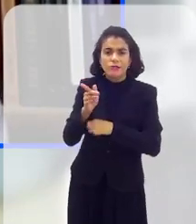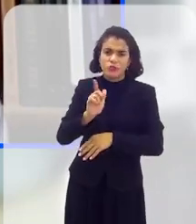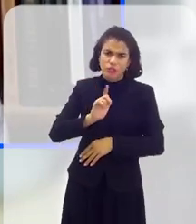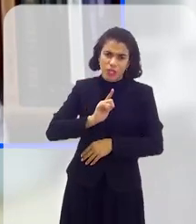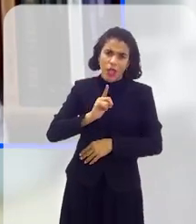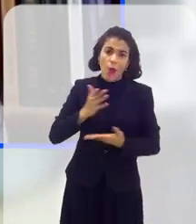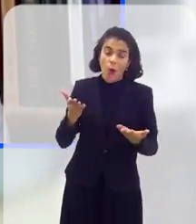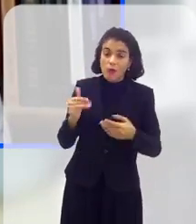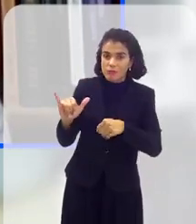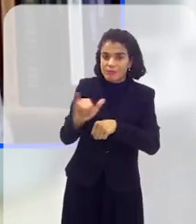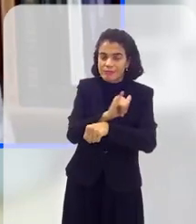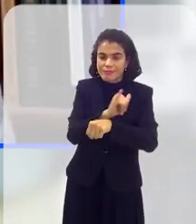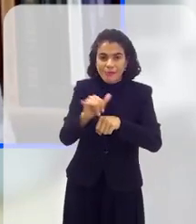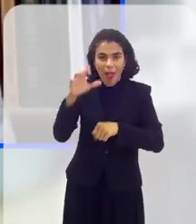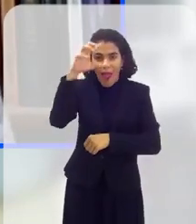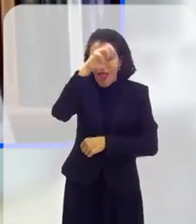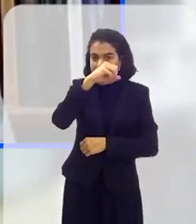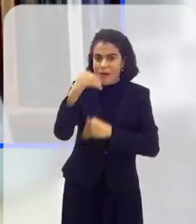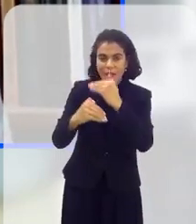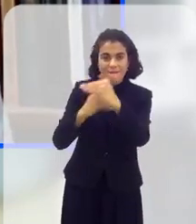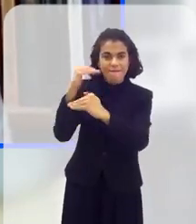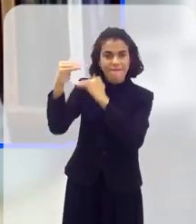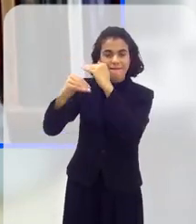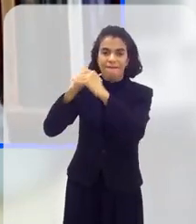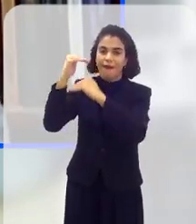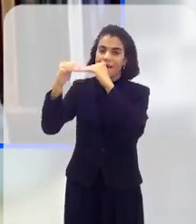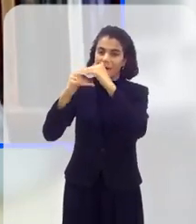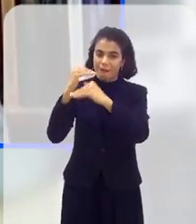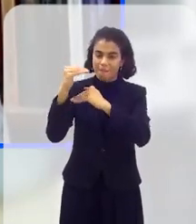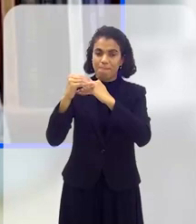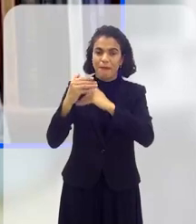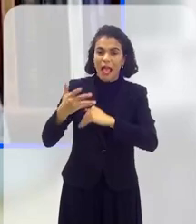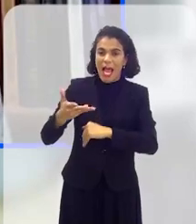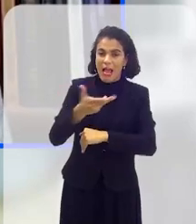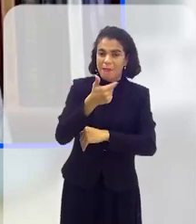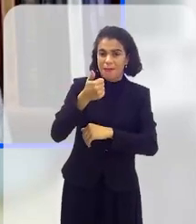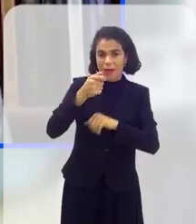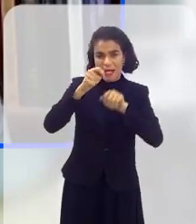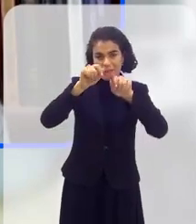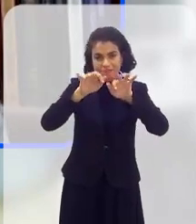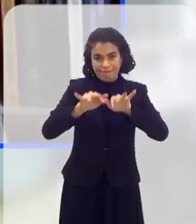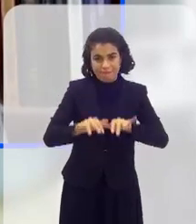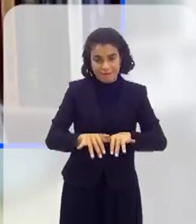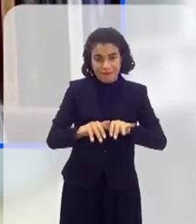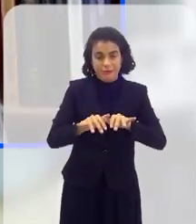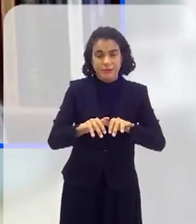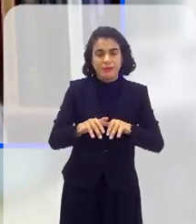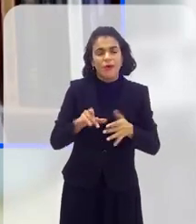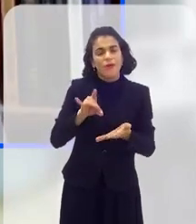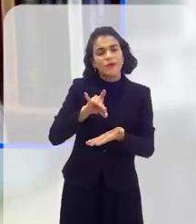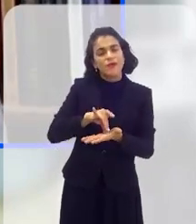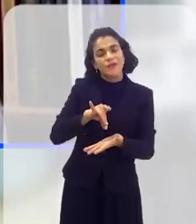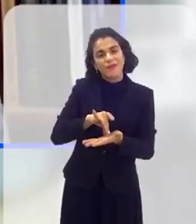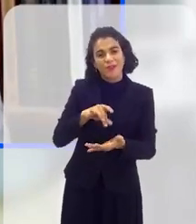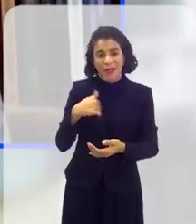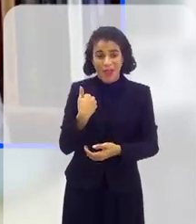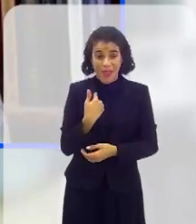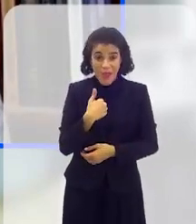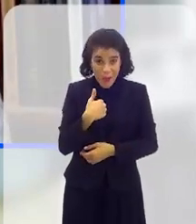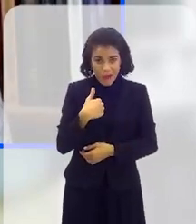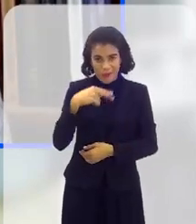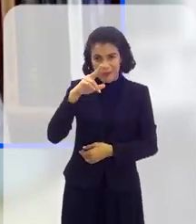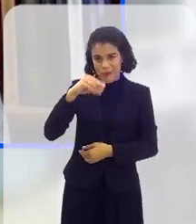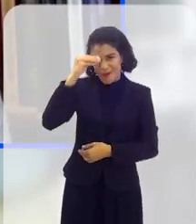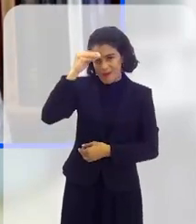né? Hoje nós temos muito recurso para aprender a melhorar, aprimorar a escrita, né? Então,